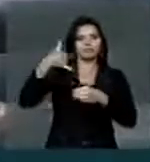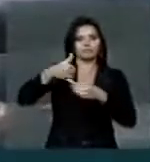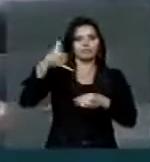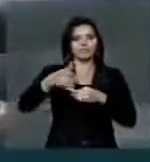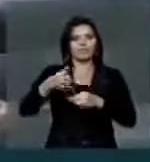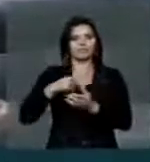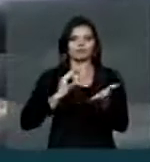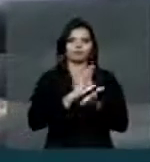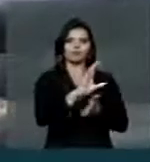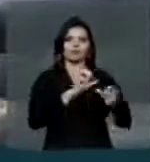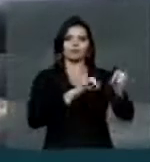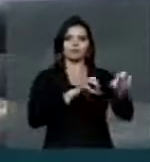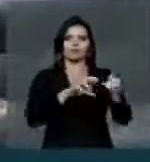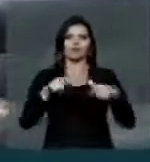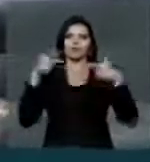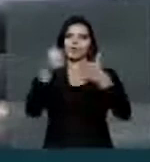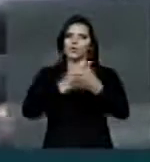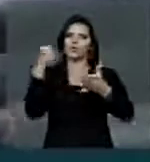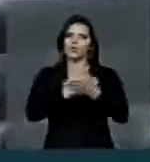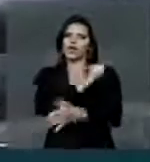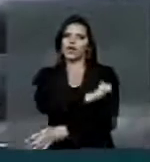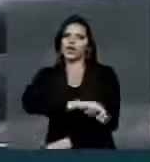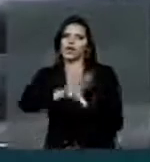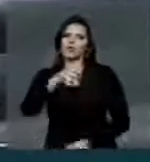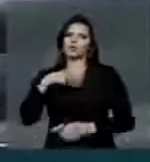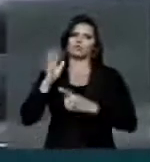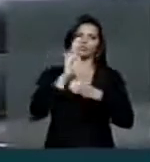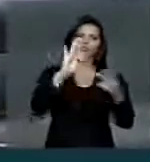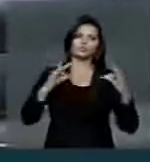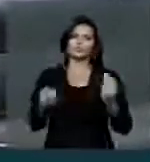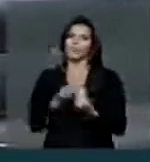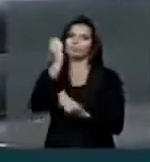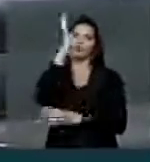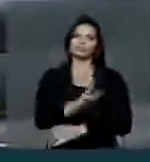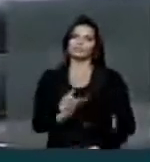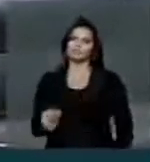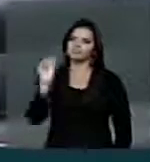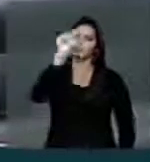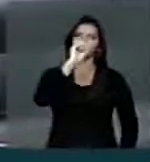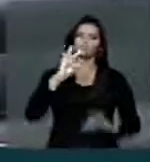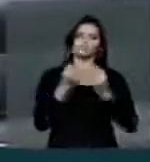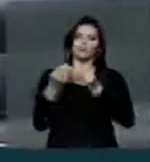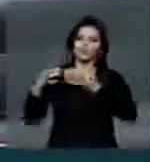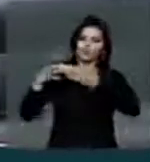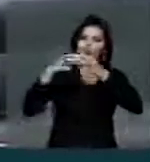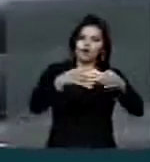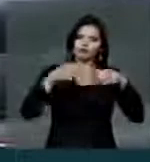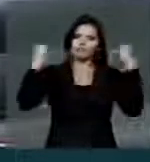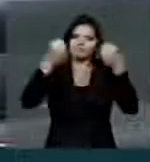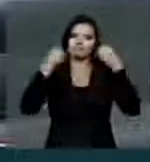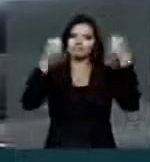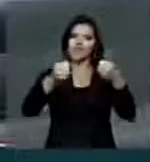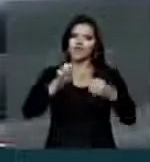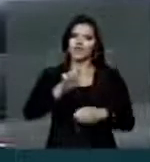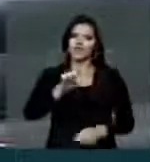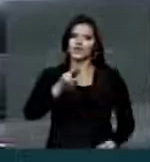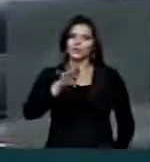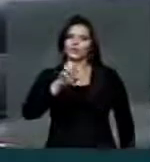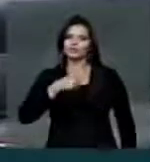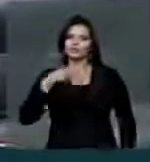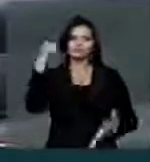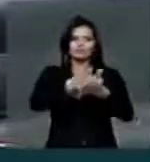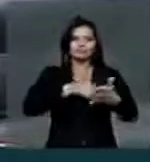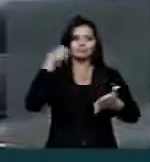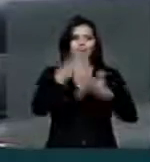estudantes, espelhada nas suas mobilizações em todo o país, particularmente da jornada de lutas realizada,